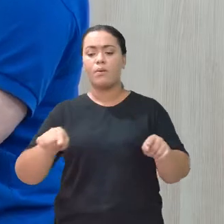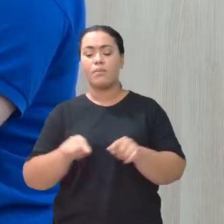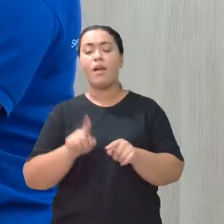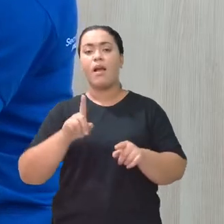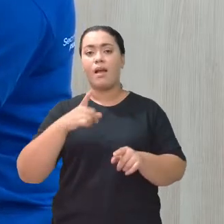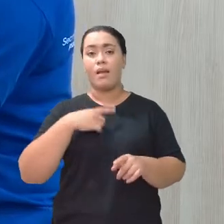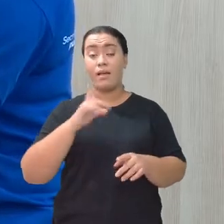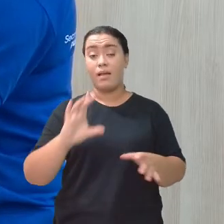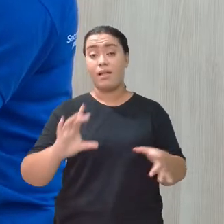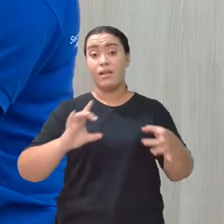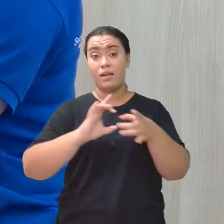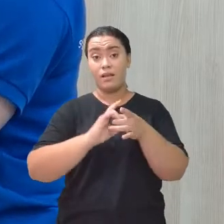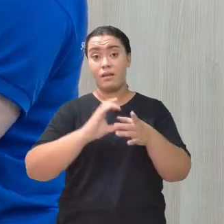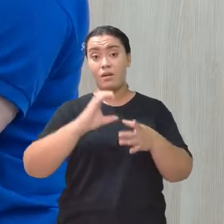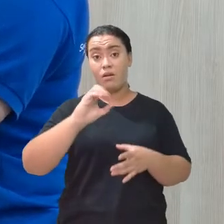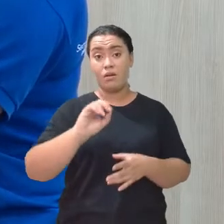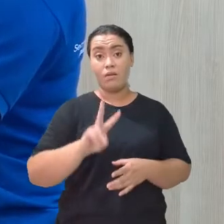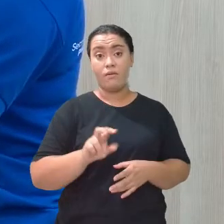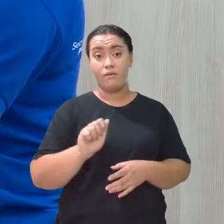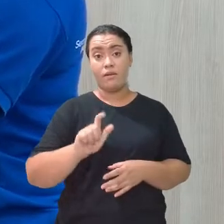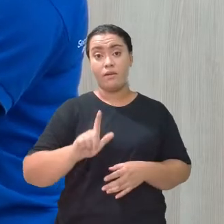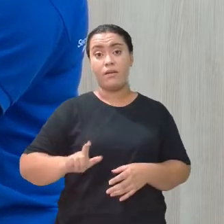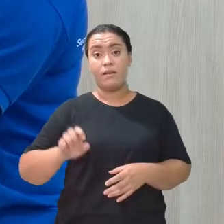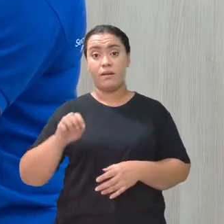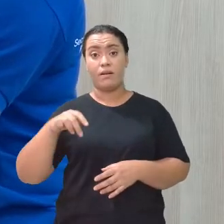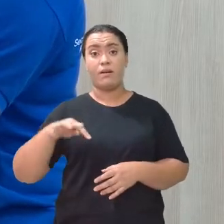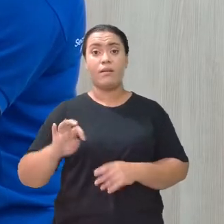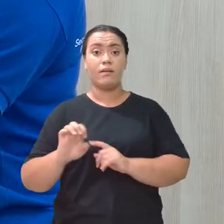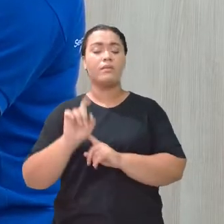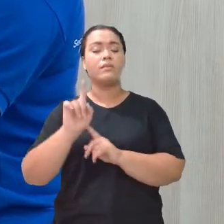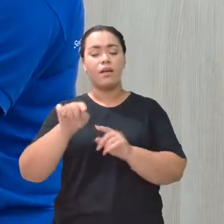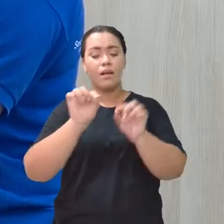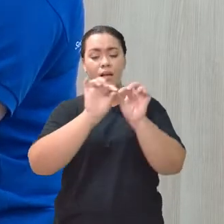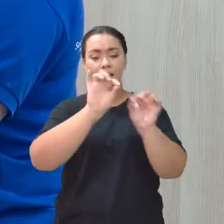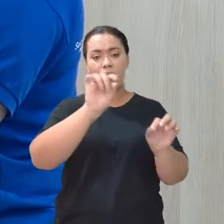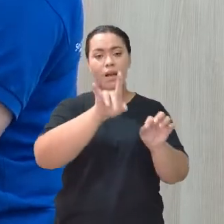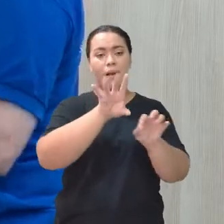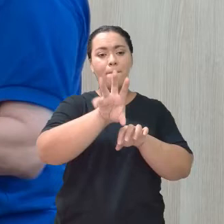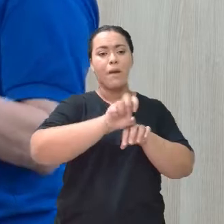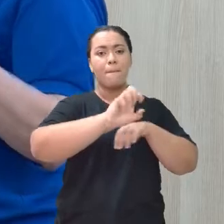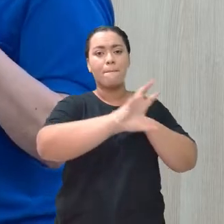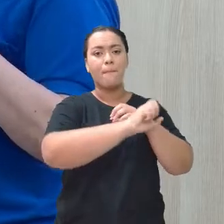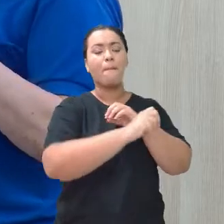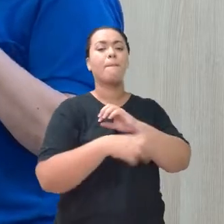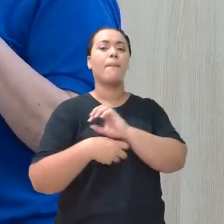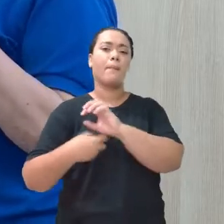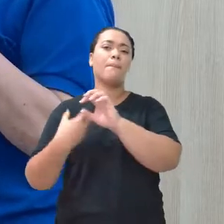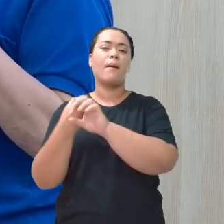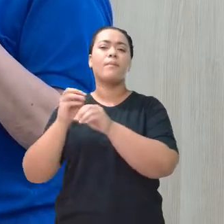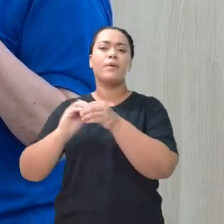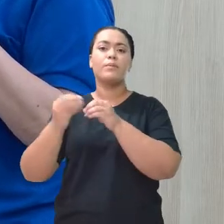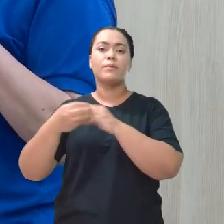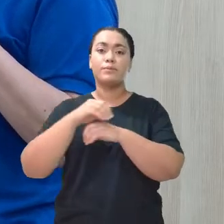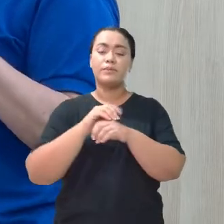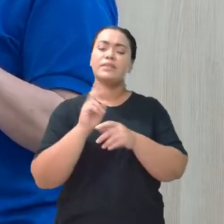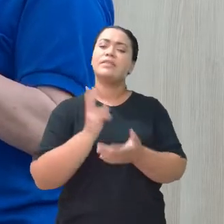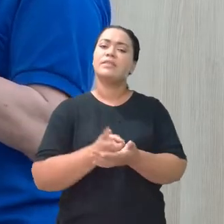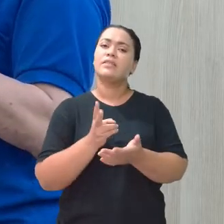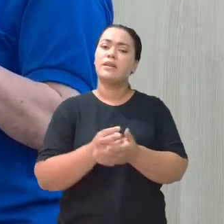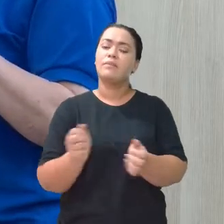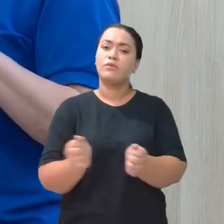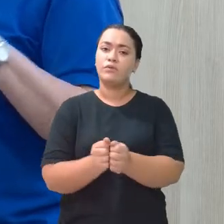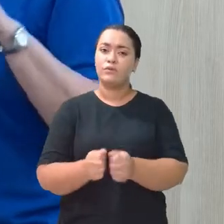covalente. E essa ligação aí, ela que atrai umas às outras, né? Elas ficam atraindo e ficam sempre juntas.